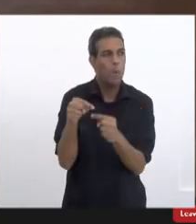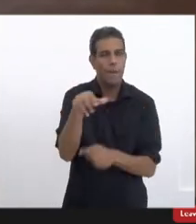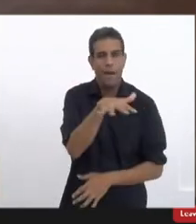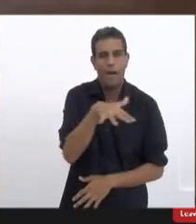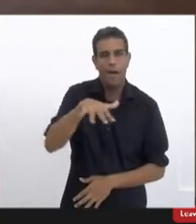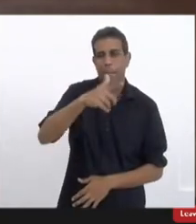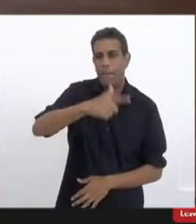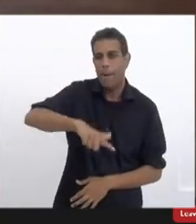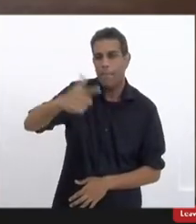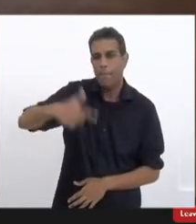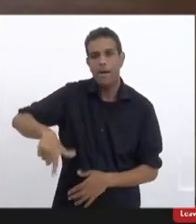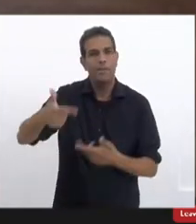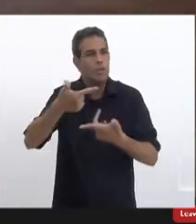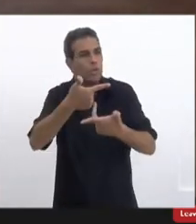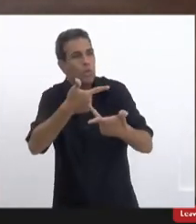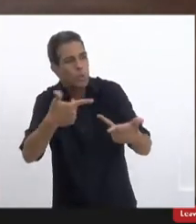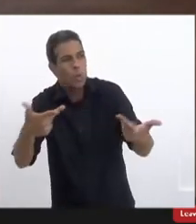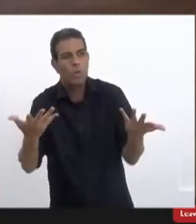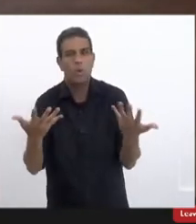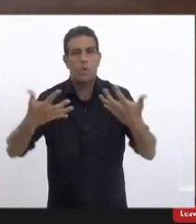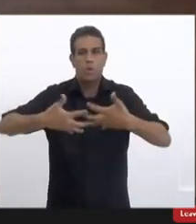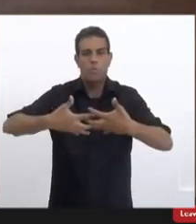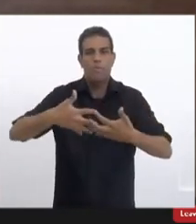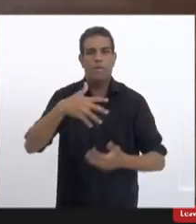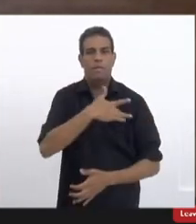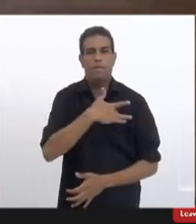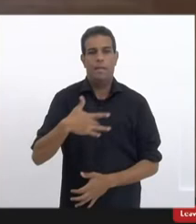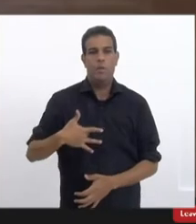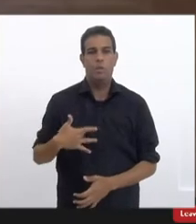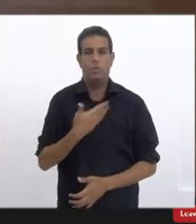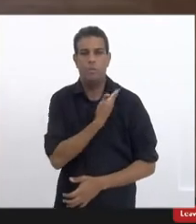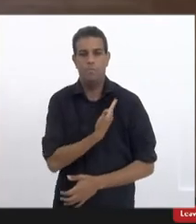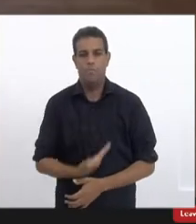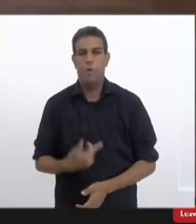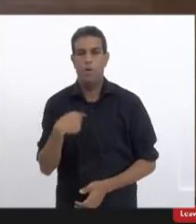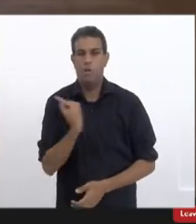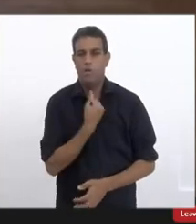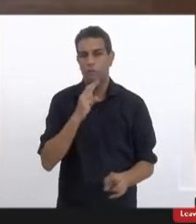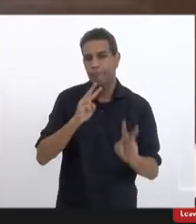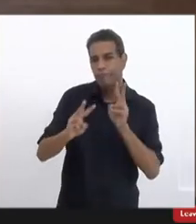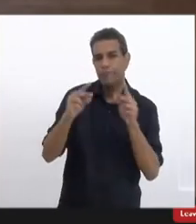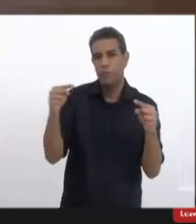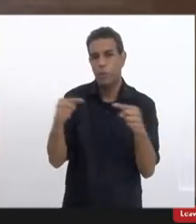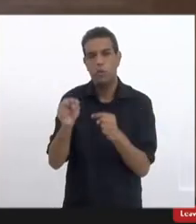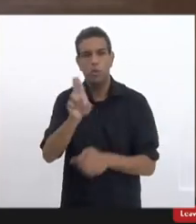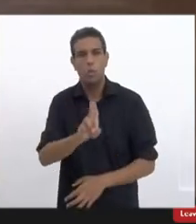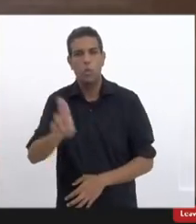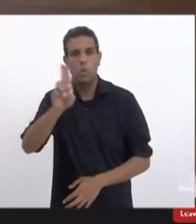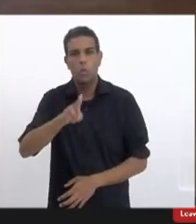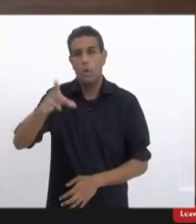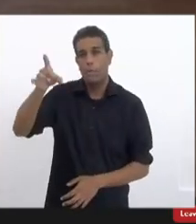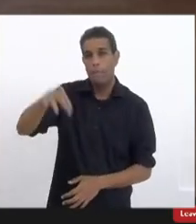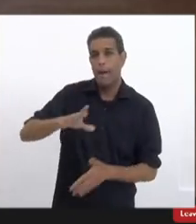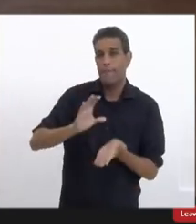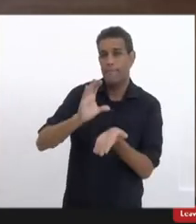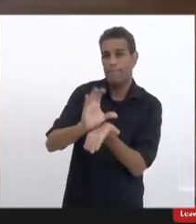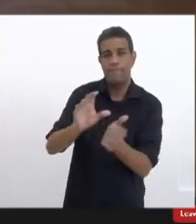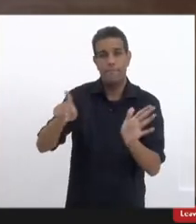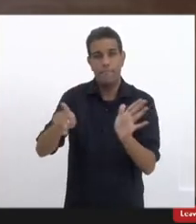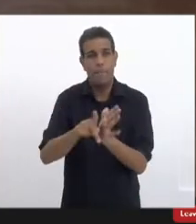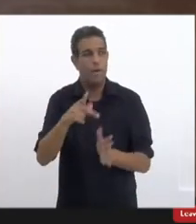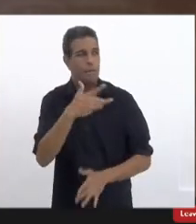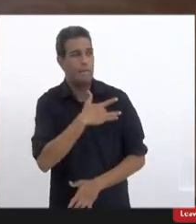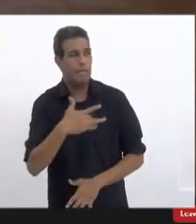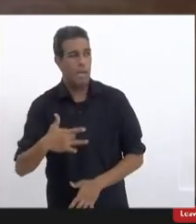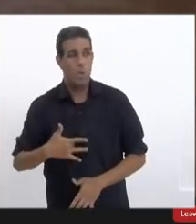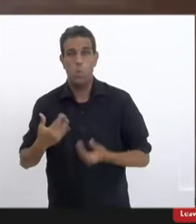em outros equipamentos que não são de saúde pública. A gente viu, por exemplo, que o último investimento do Ministério da